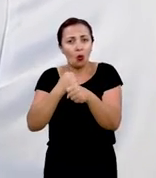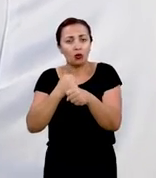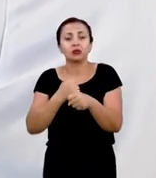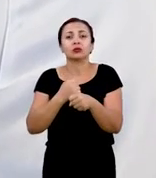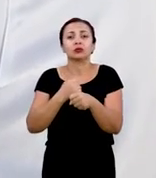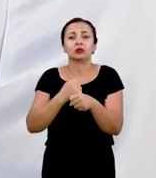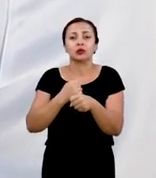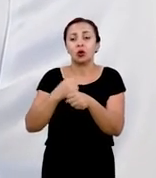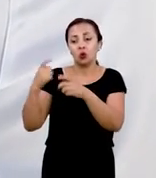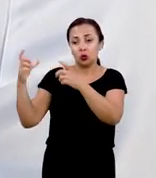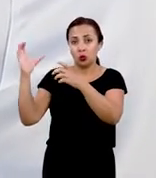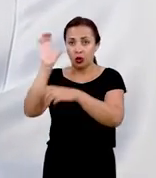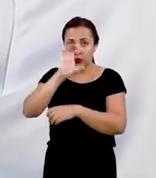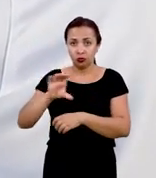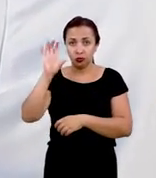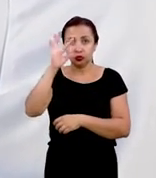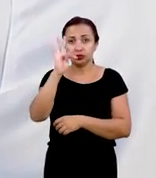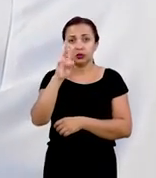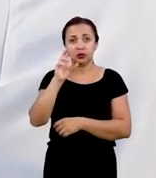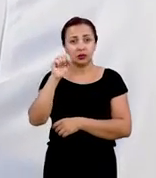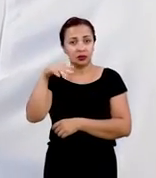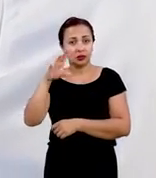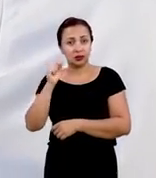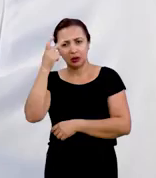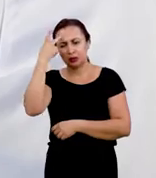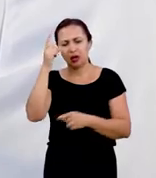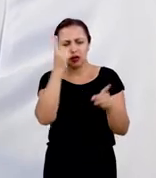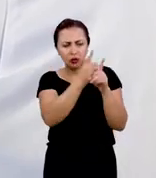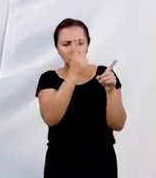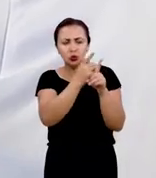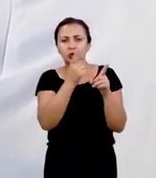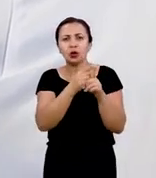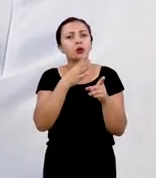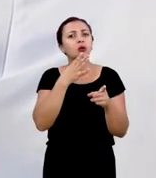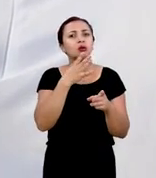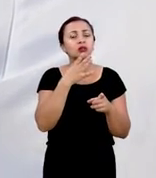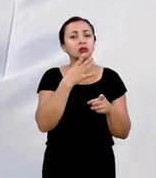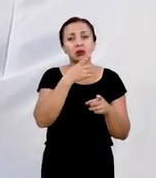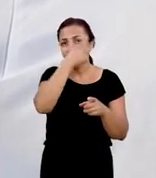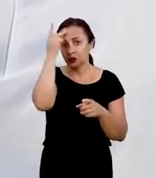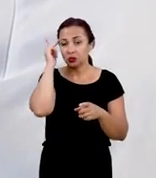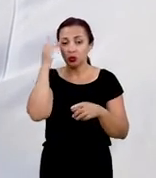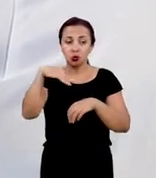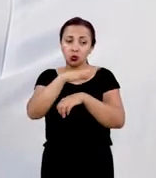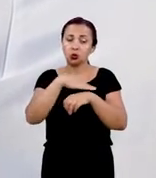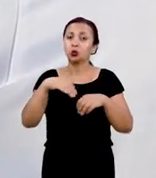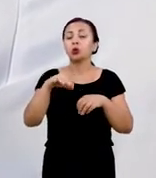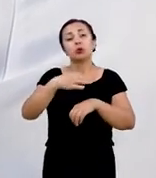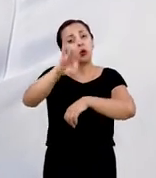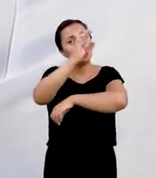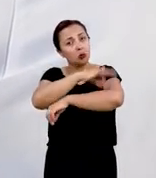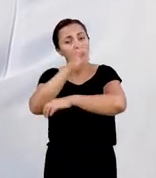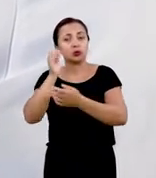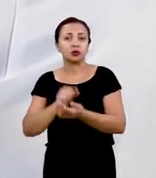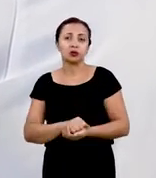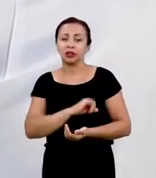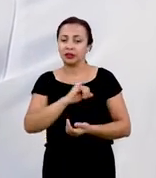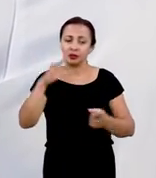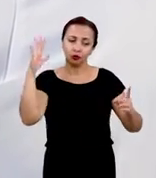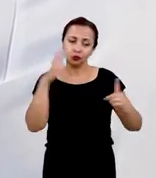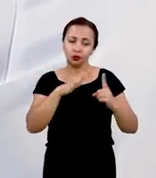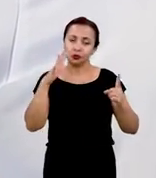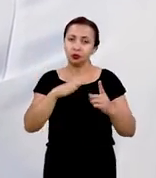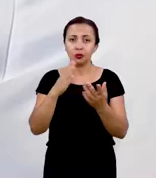uma região de Teresina para identificar o conhecimento dos moradores sobre o vetor, como também avaliar se